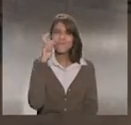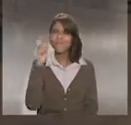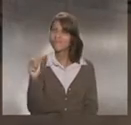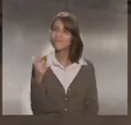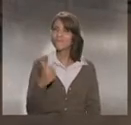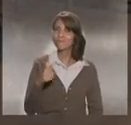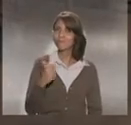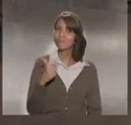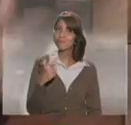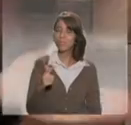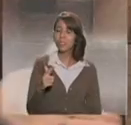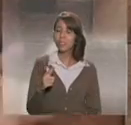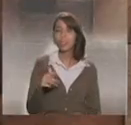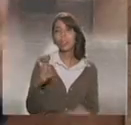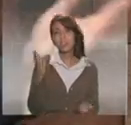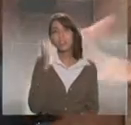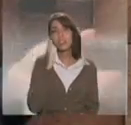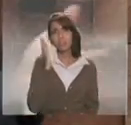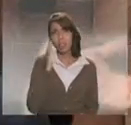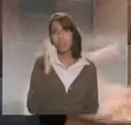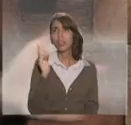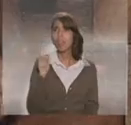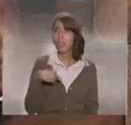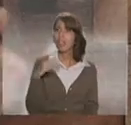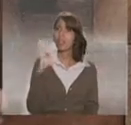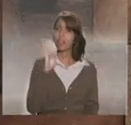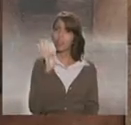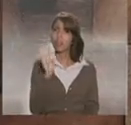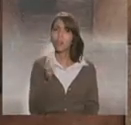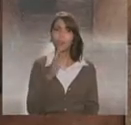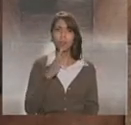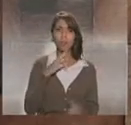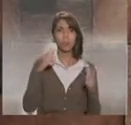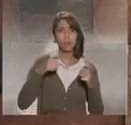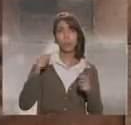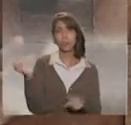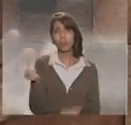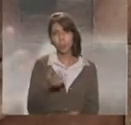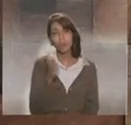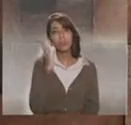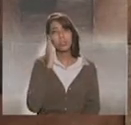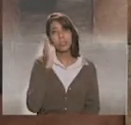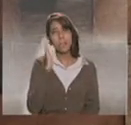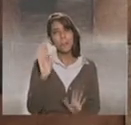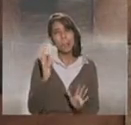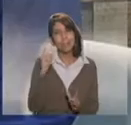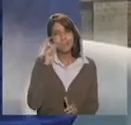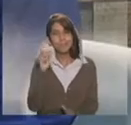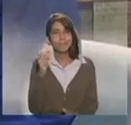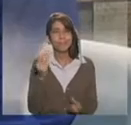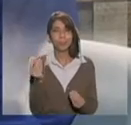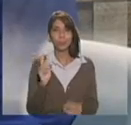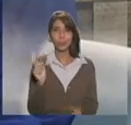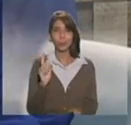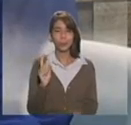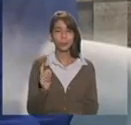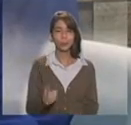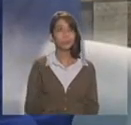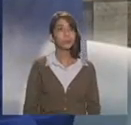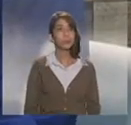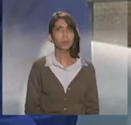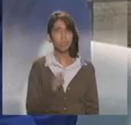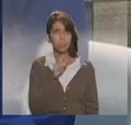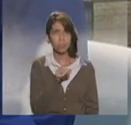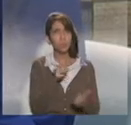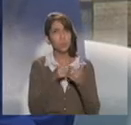não apesar de obviamente ser uma delícia você viajar trabalhando e conhecer lugares mas não tanto começou com a música